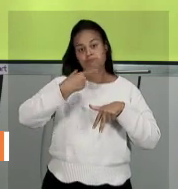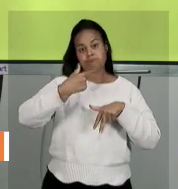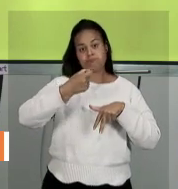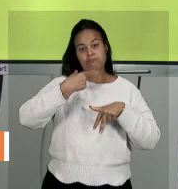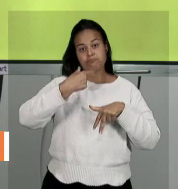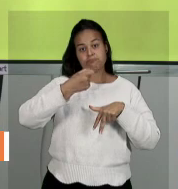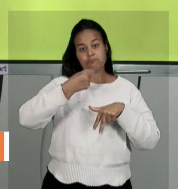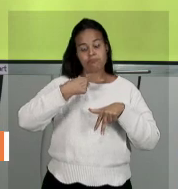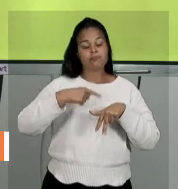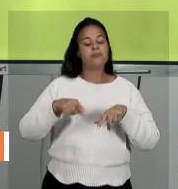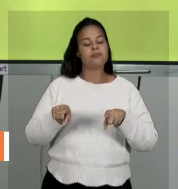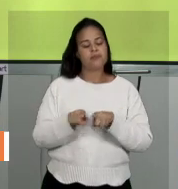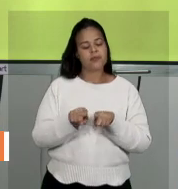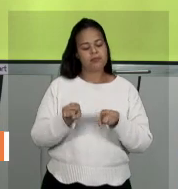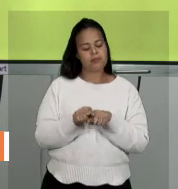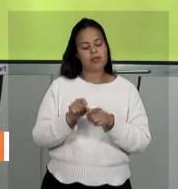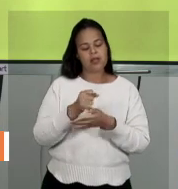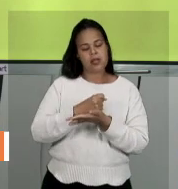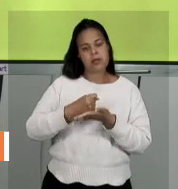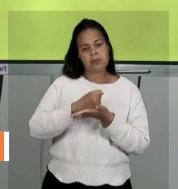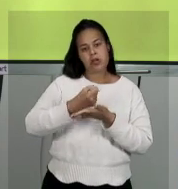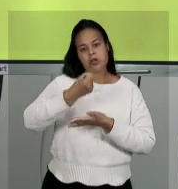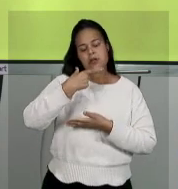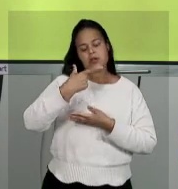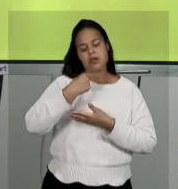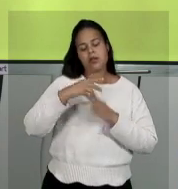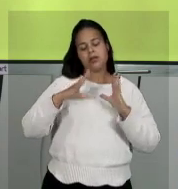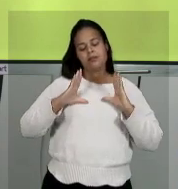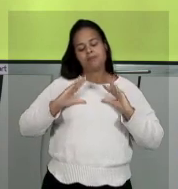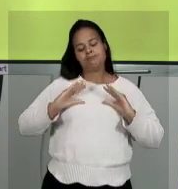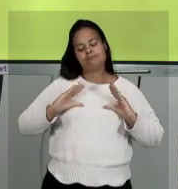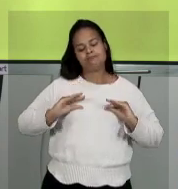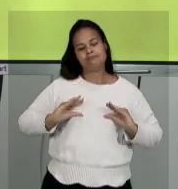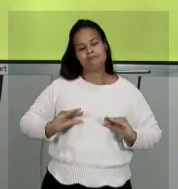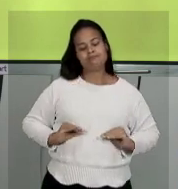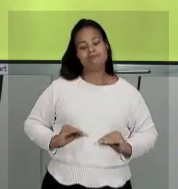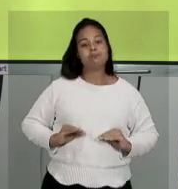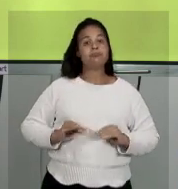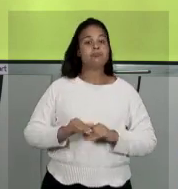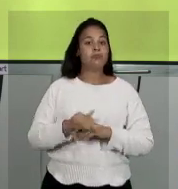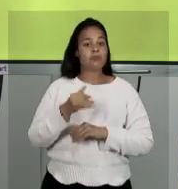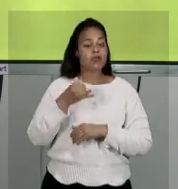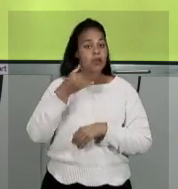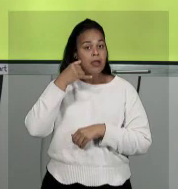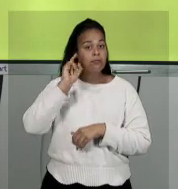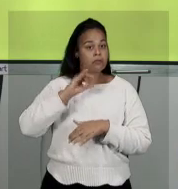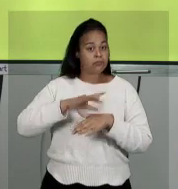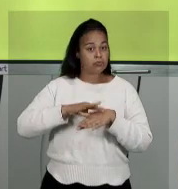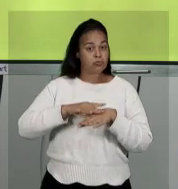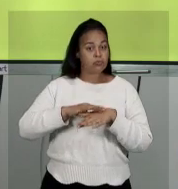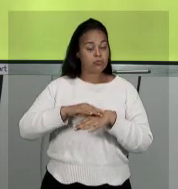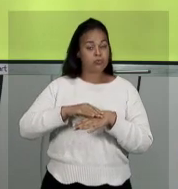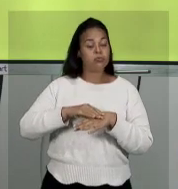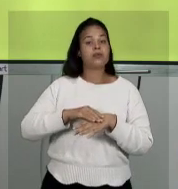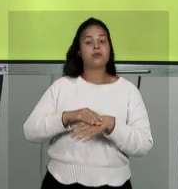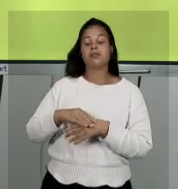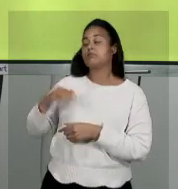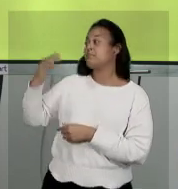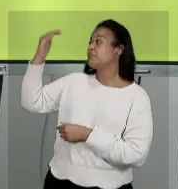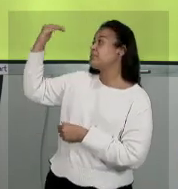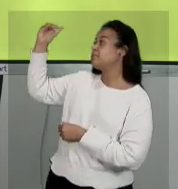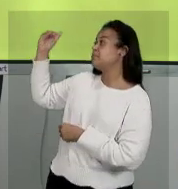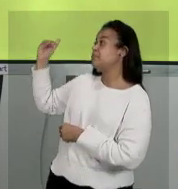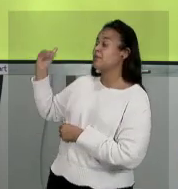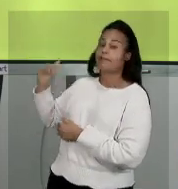São medicamentos que utilizamos para aliviar ou curar doenças, por exemplo, a dipirona, o AS, a